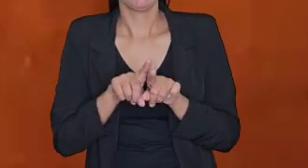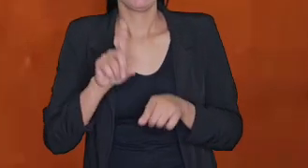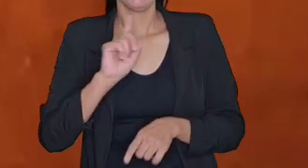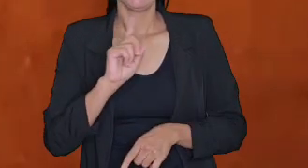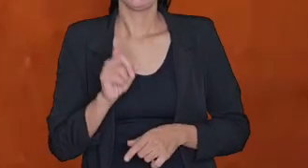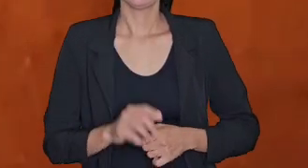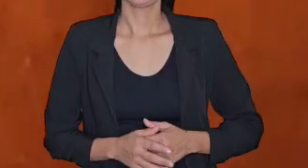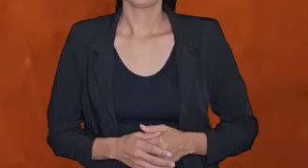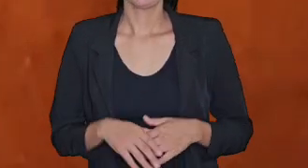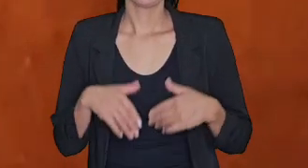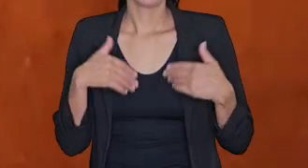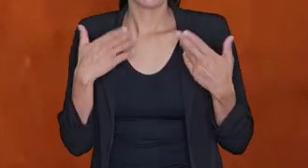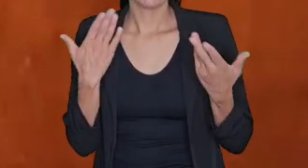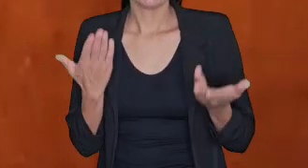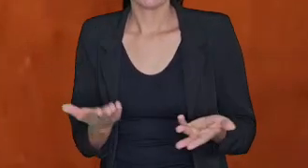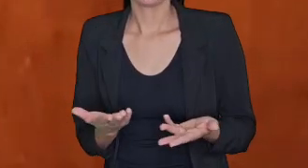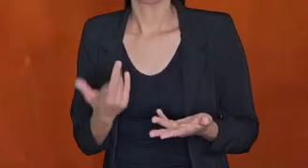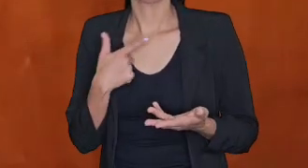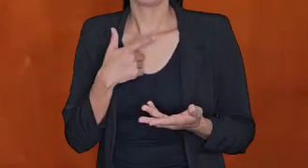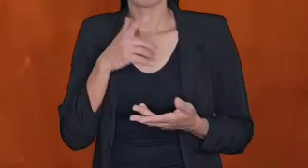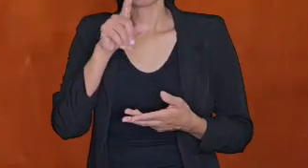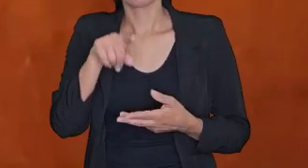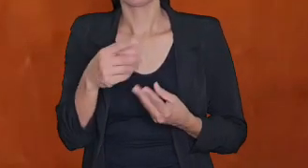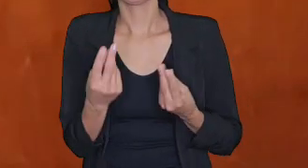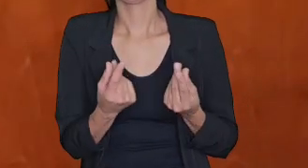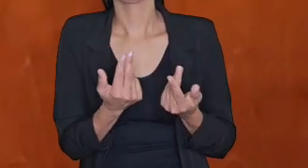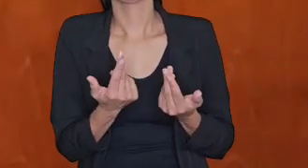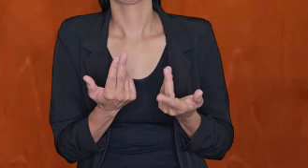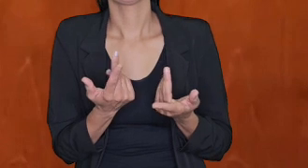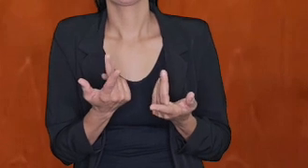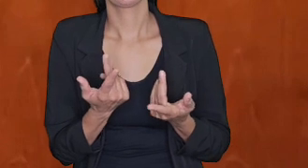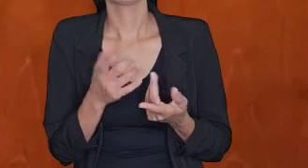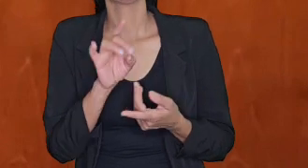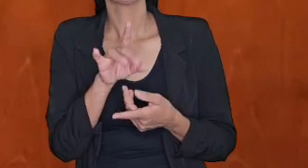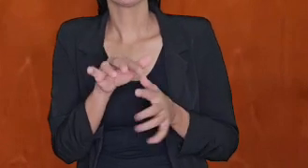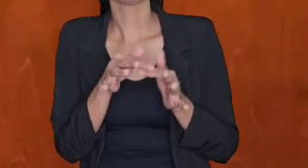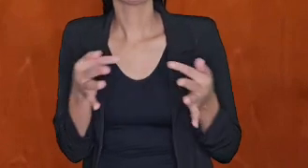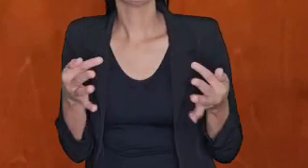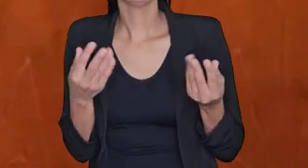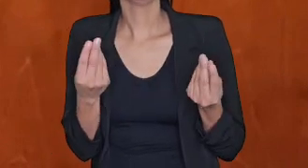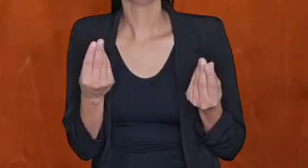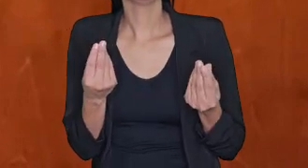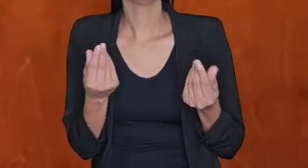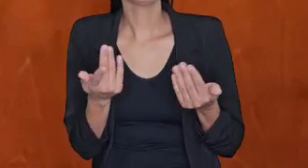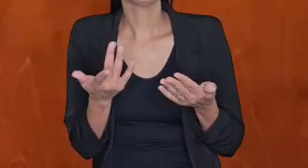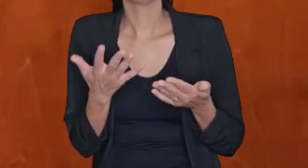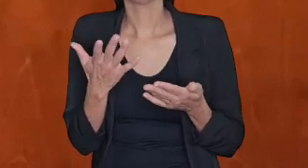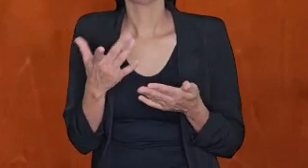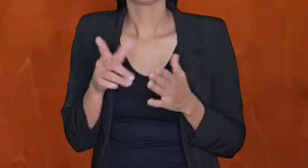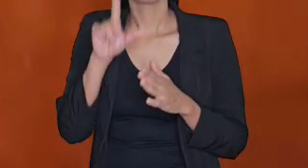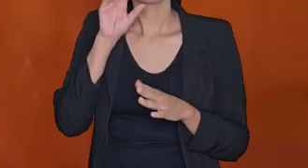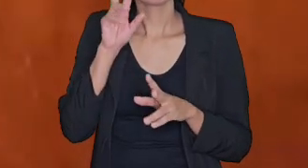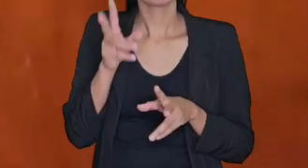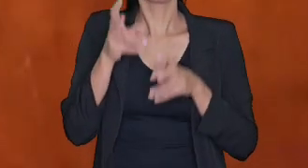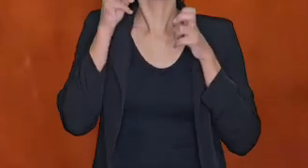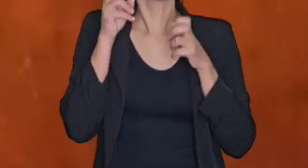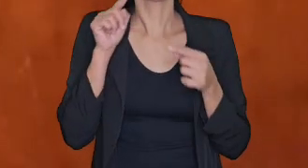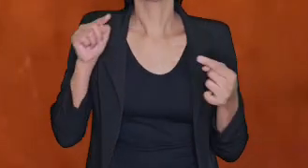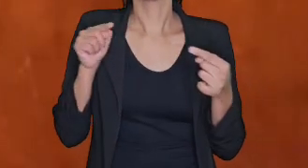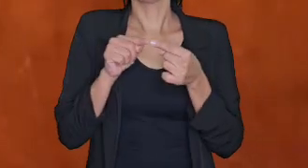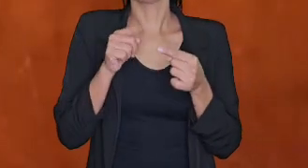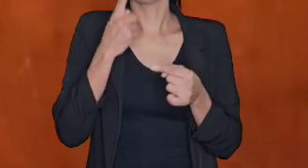uma segurança maior em relação a isso, né? Então, é uma mera, digamos assim,